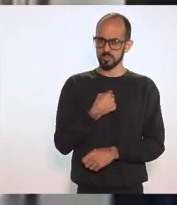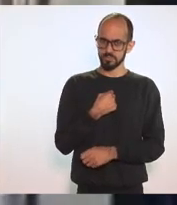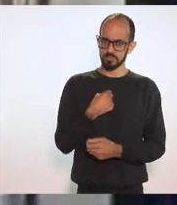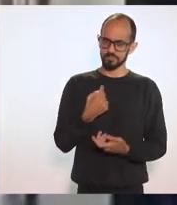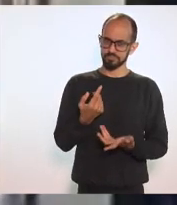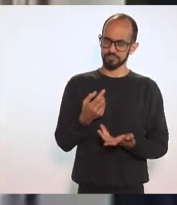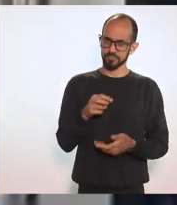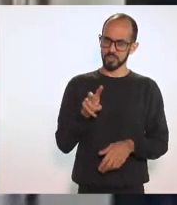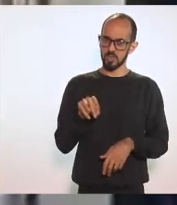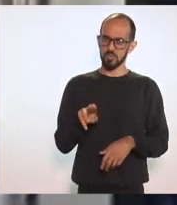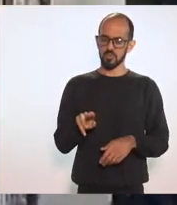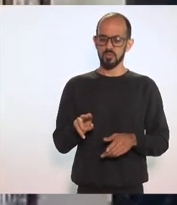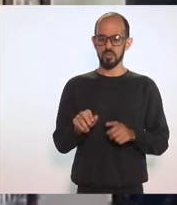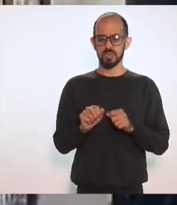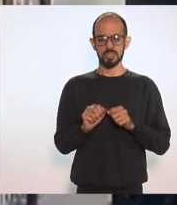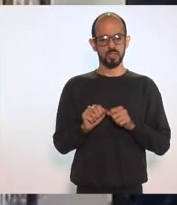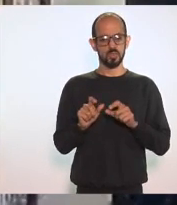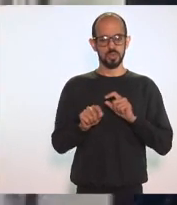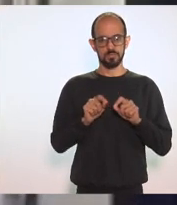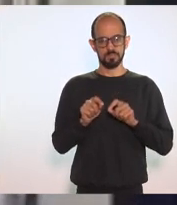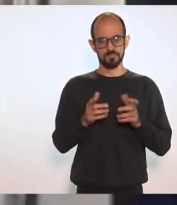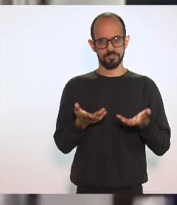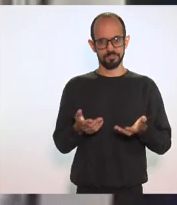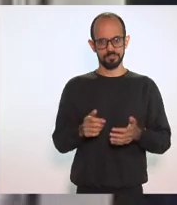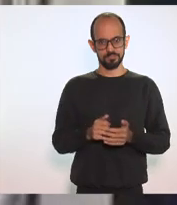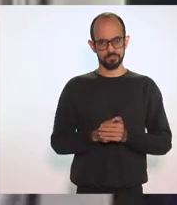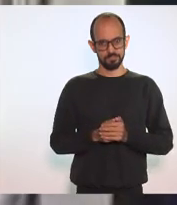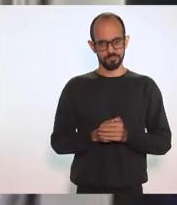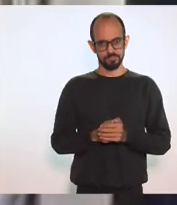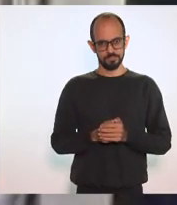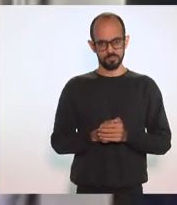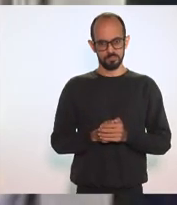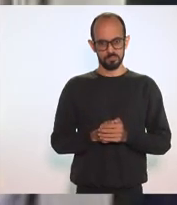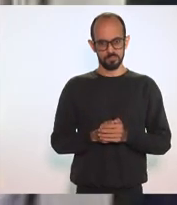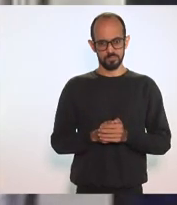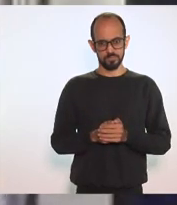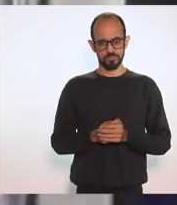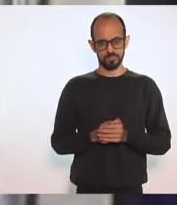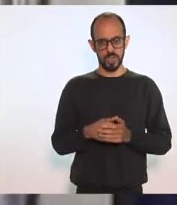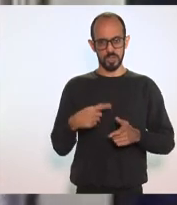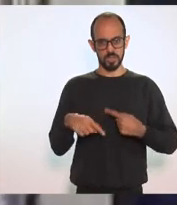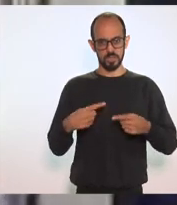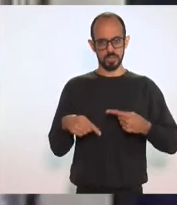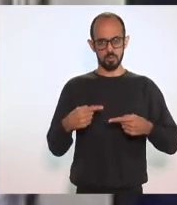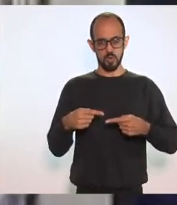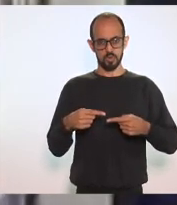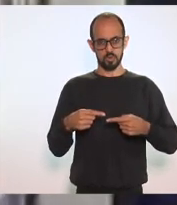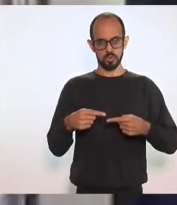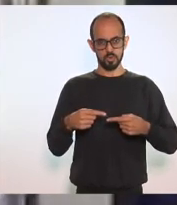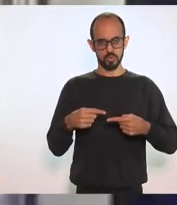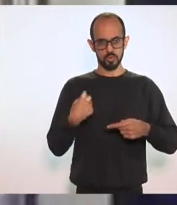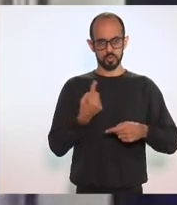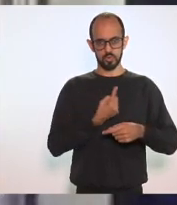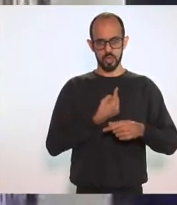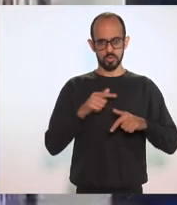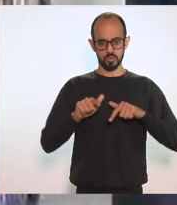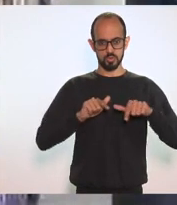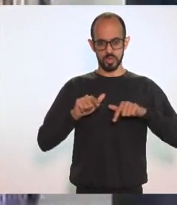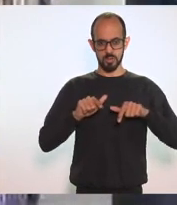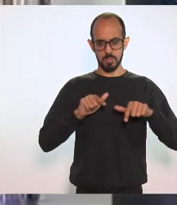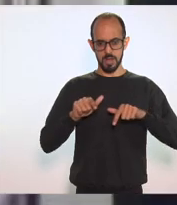vou fazer o seguinte: na sequência dos nossos trabalhos, eu vou tentar